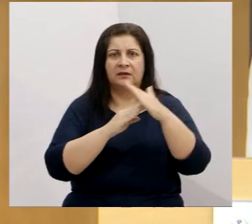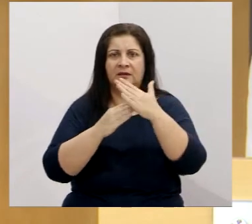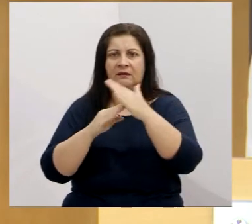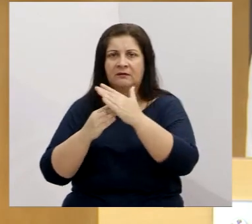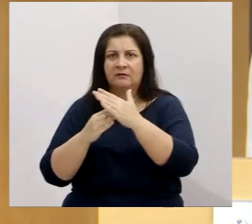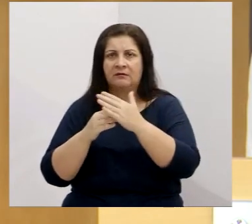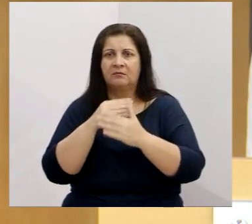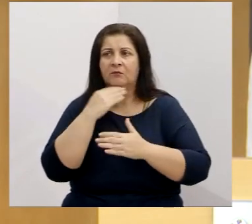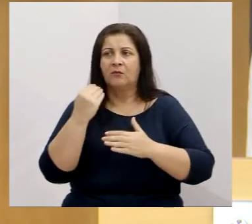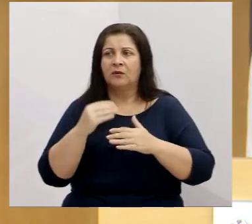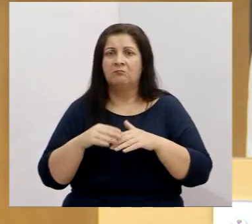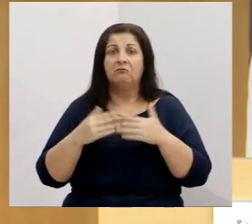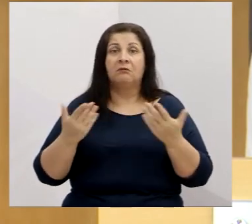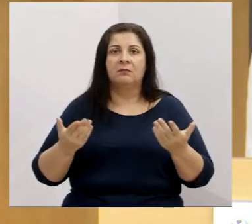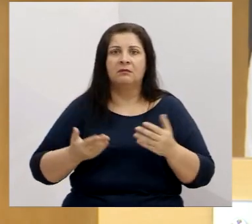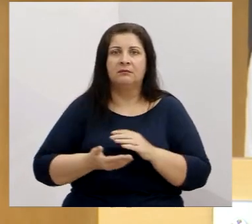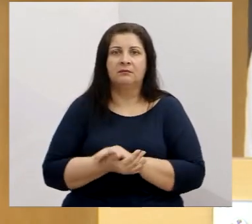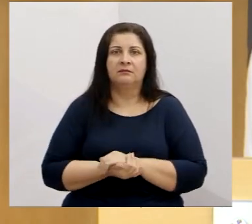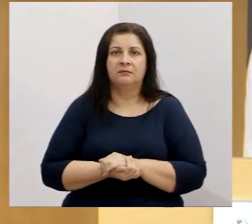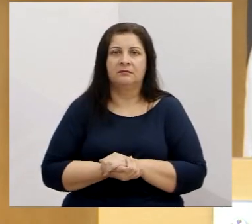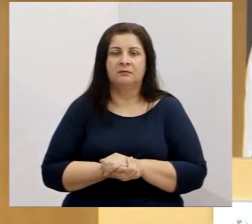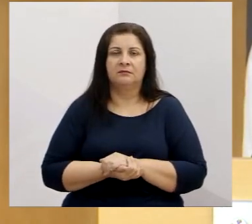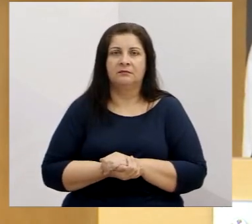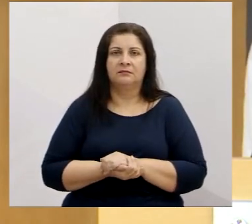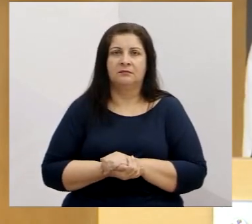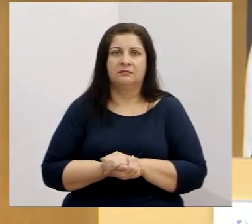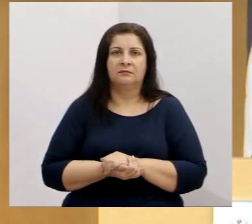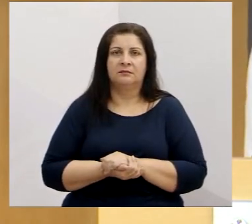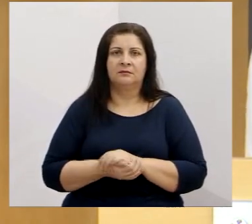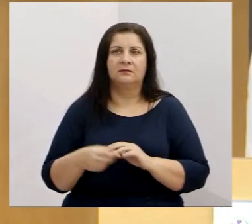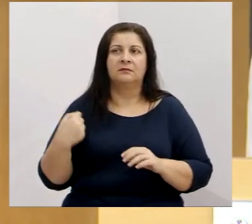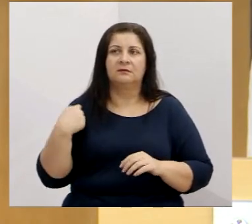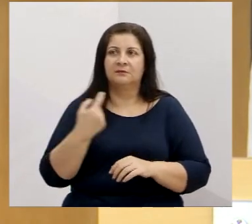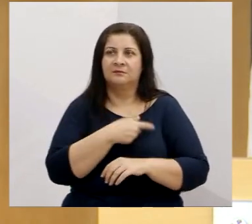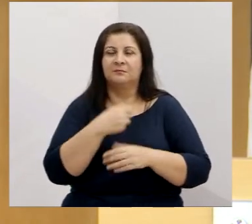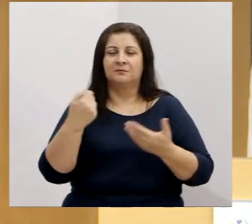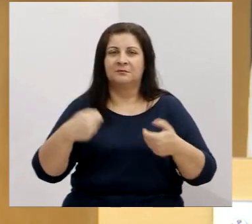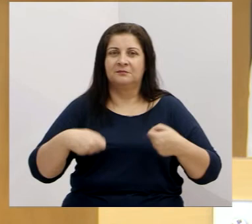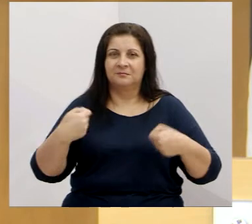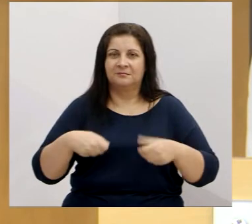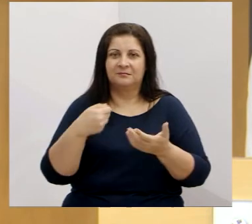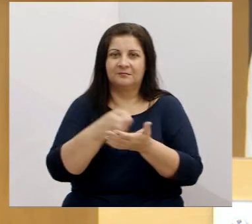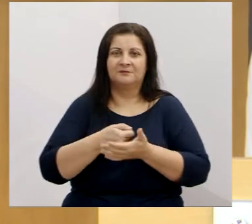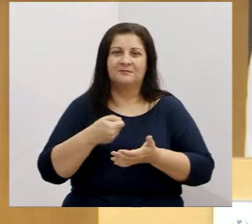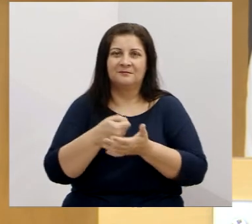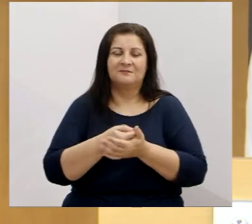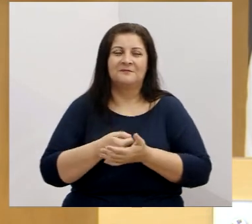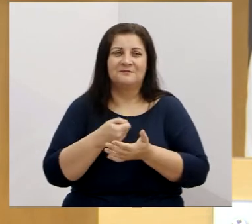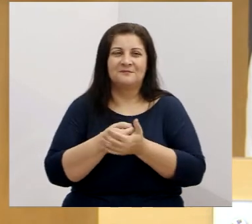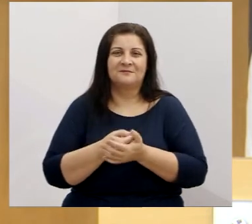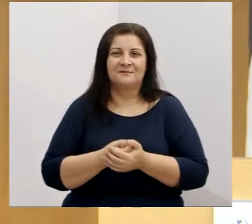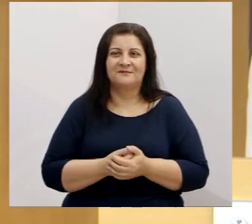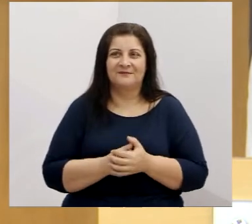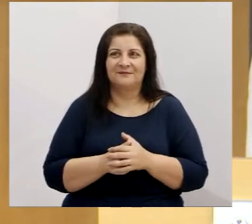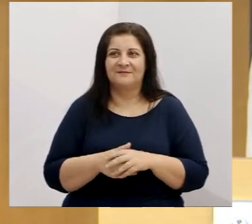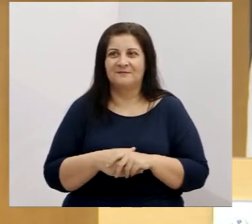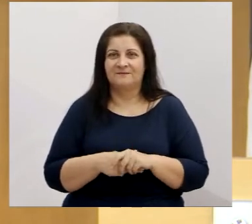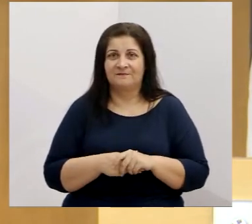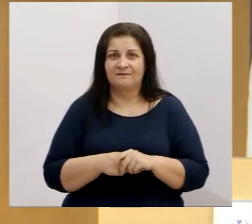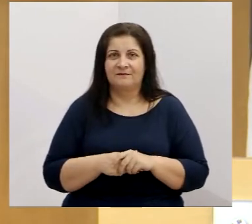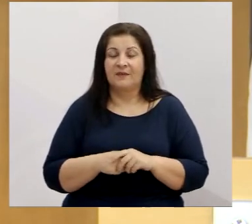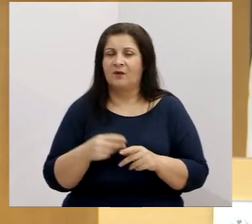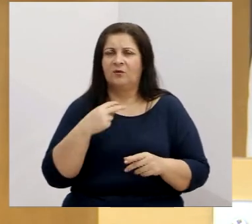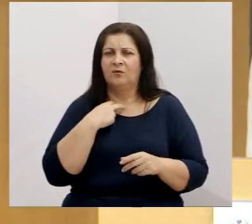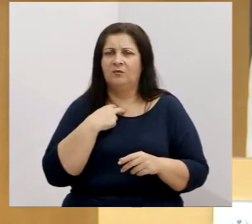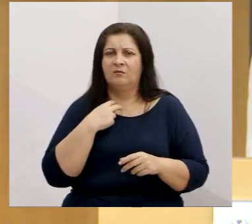até hoje não tem uma solução para o caso É lógico que a gente tem que cobrar nesse sentido para que não tenha e não exista mais esse